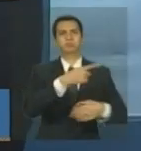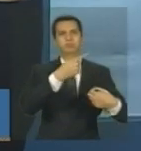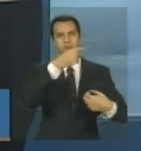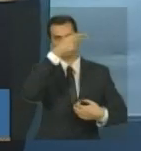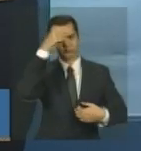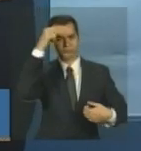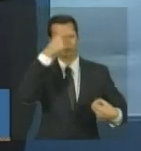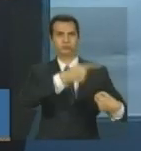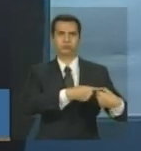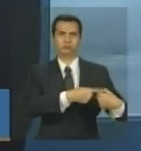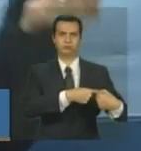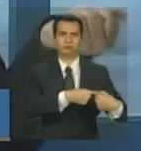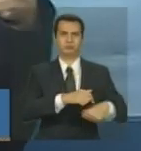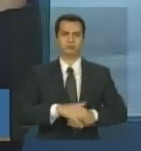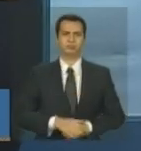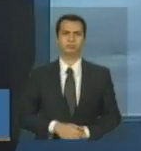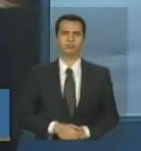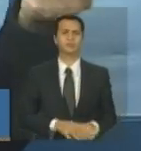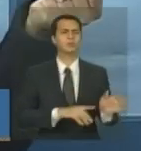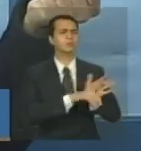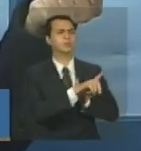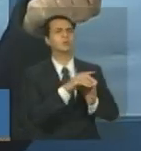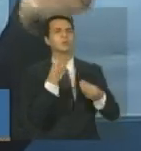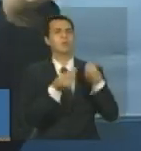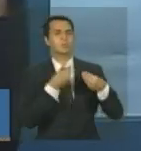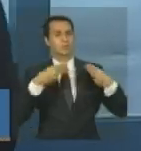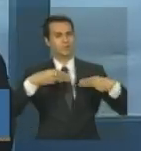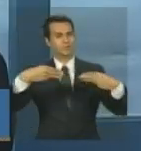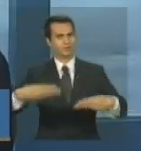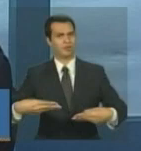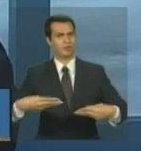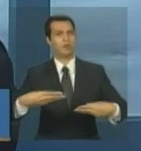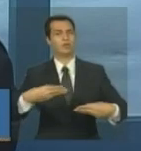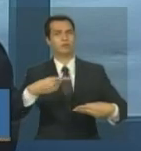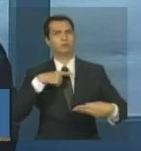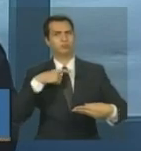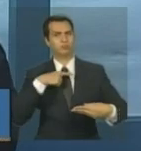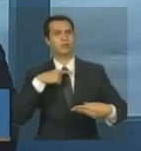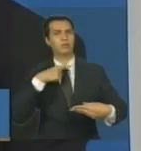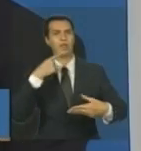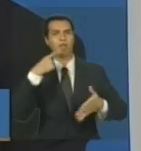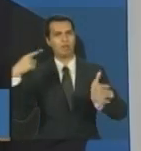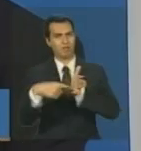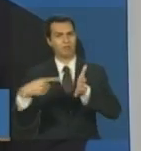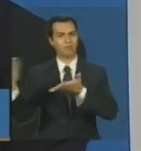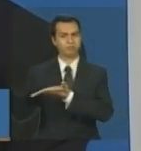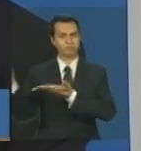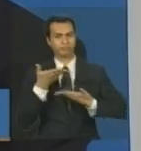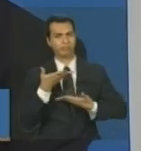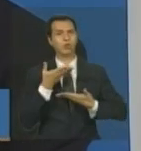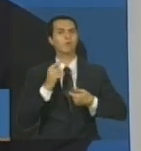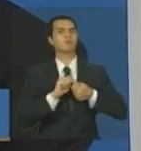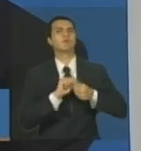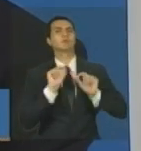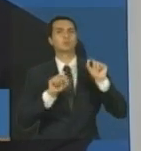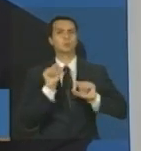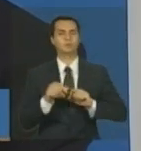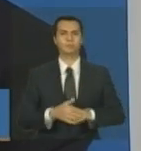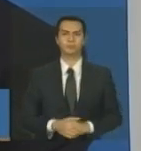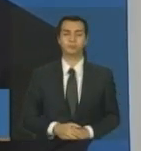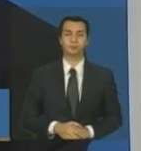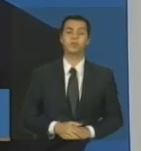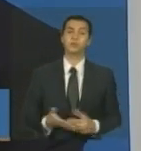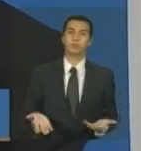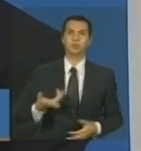Ministério recebe essas denúncias, qual que é esse procedimento de apuração dessa denúncia? Perfeito. A SENAR, que é a Secretaria Nacional de